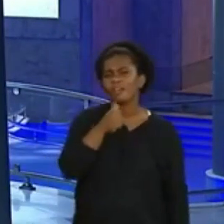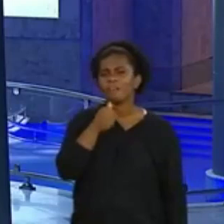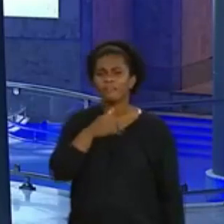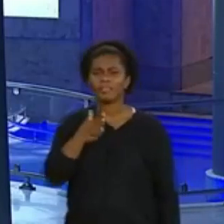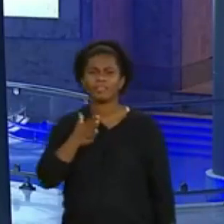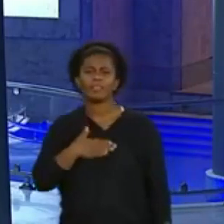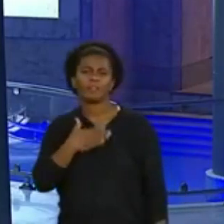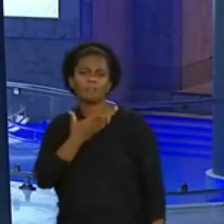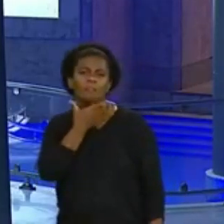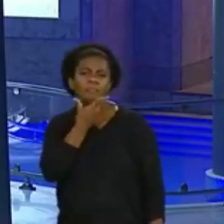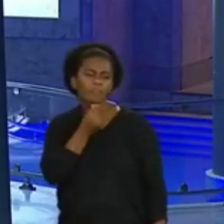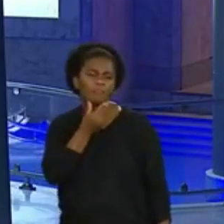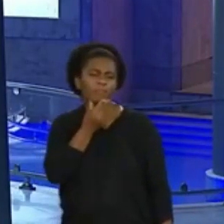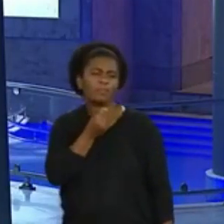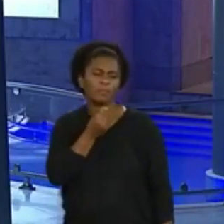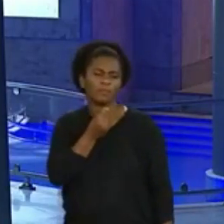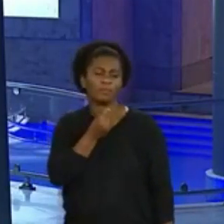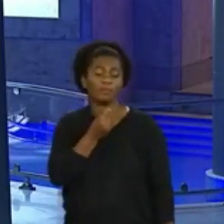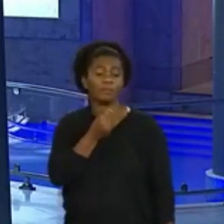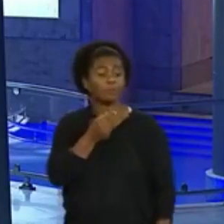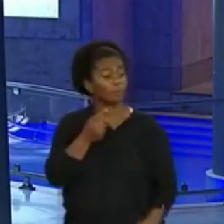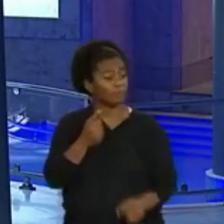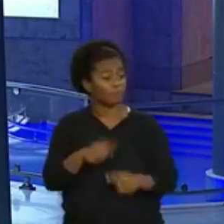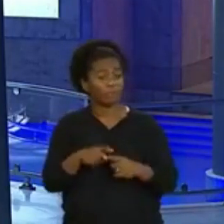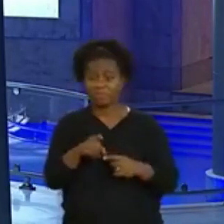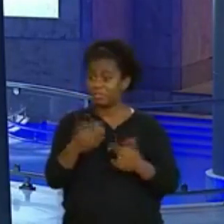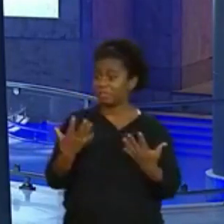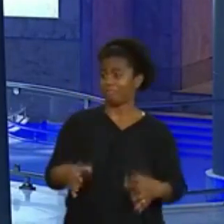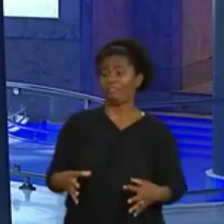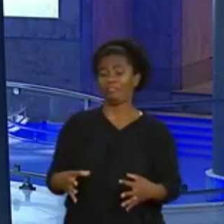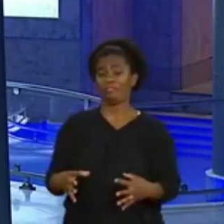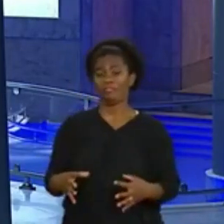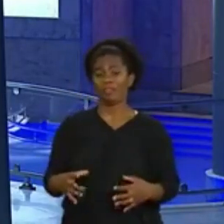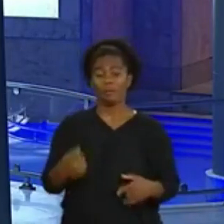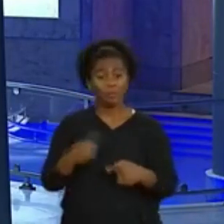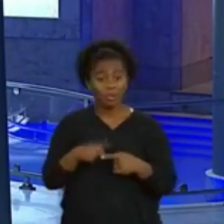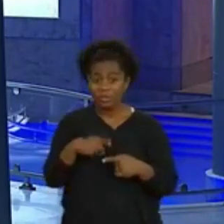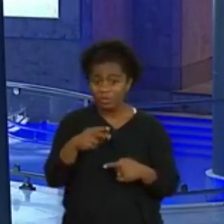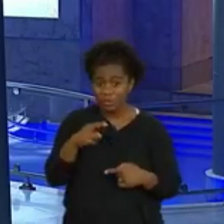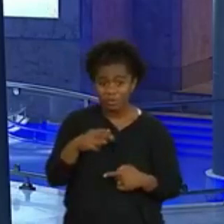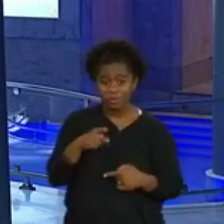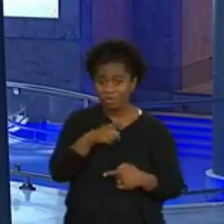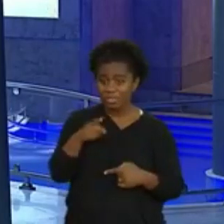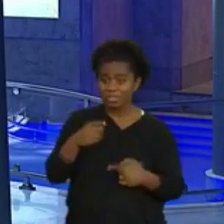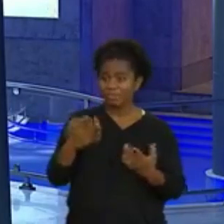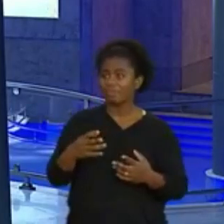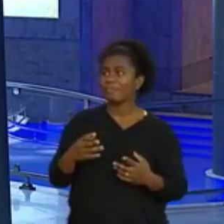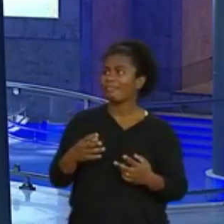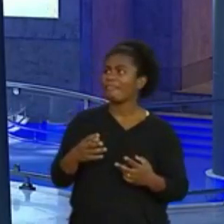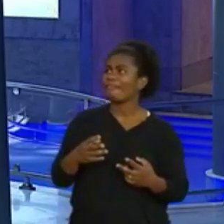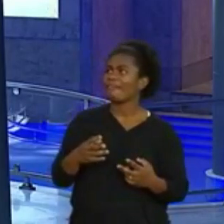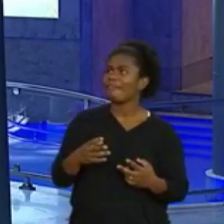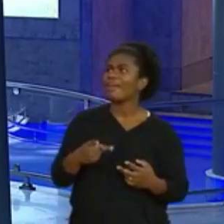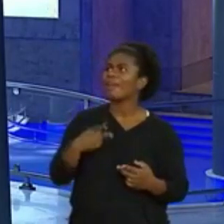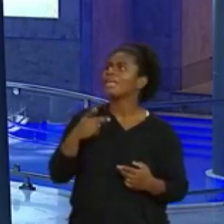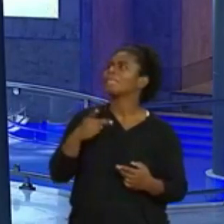amigo, por que não? Por que não reconhecê-lo?